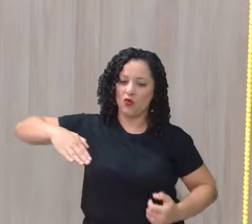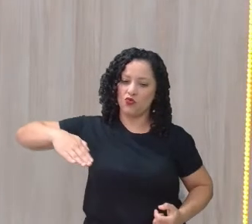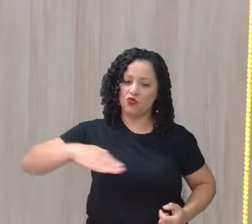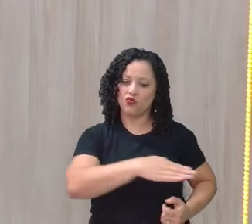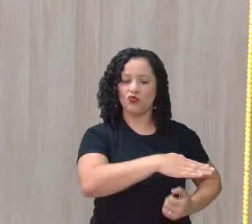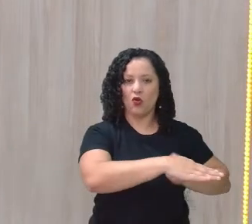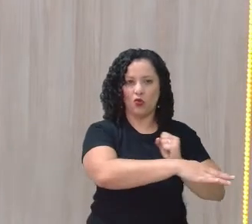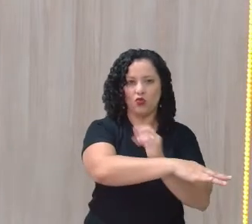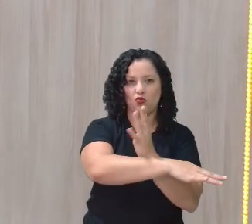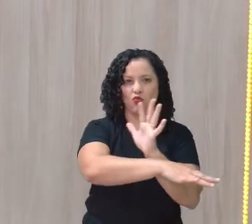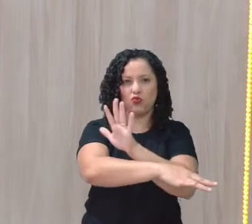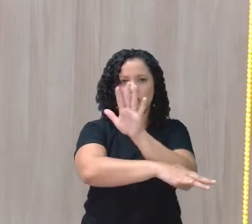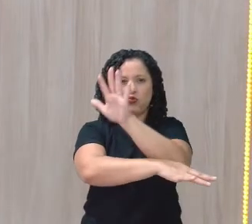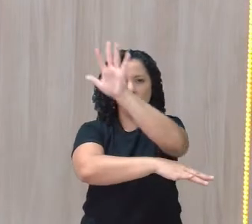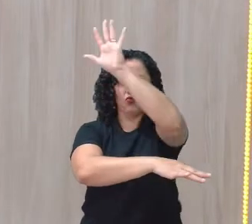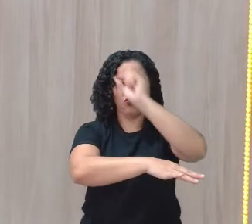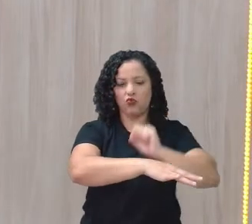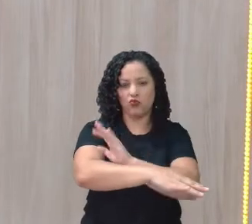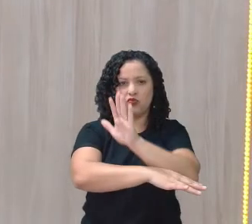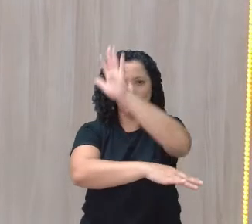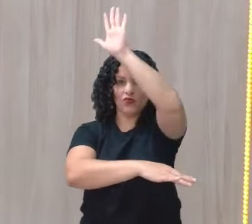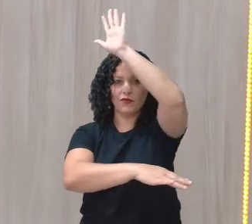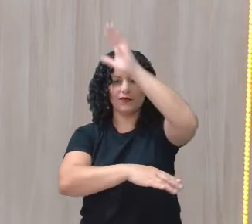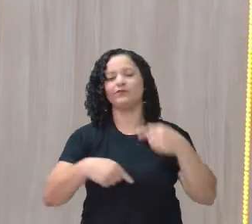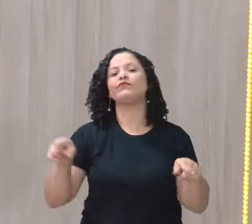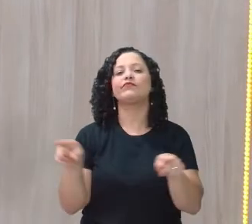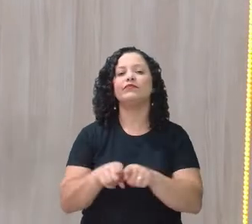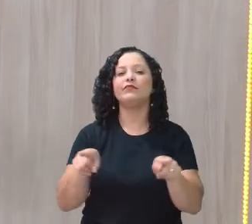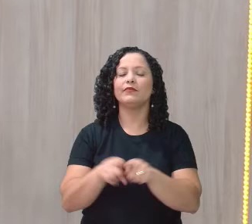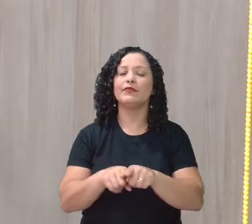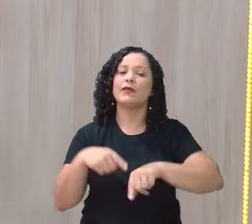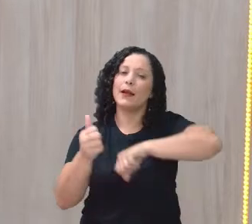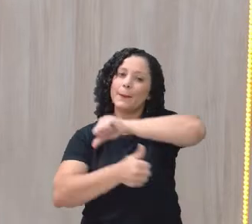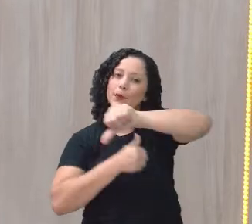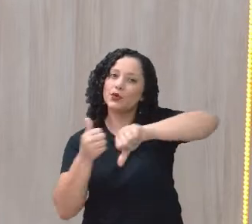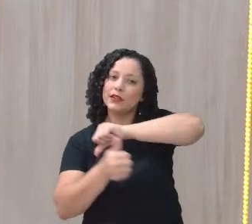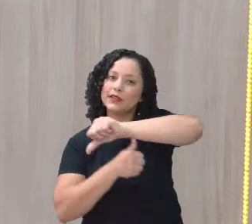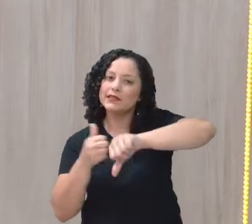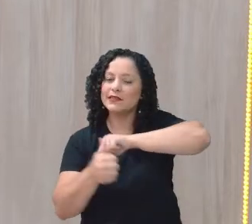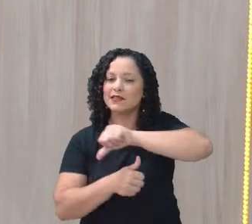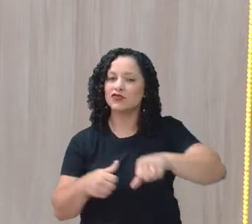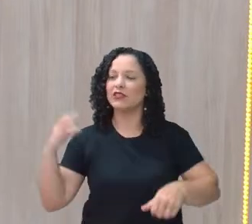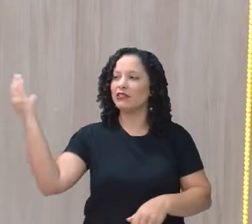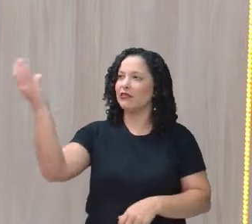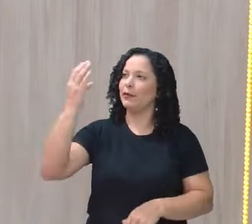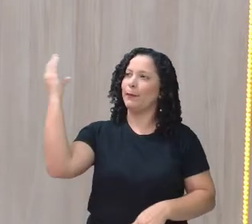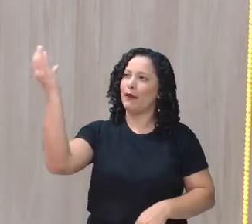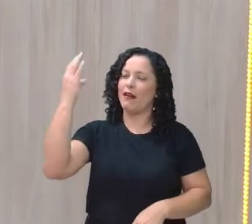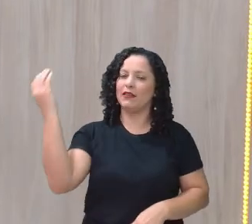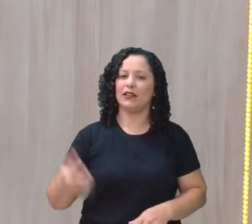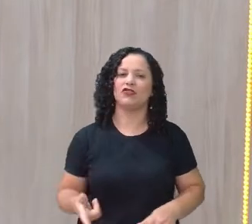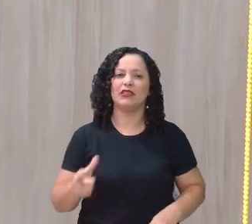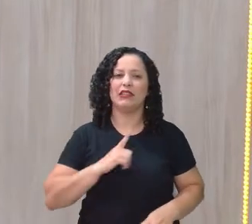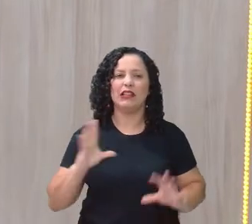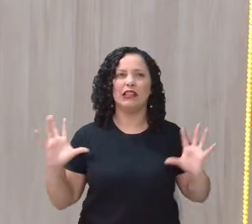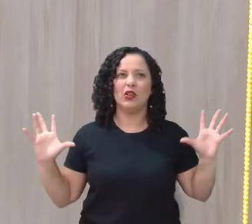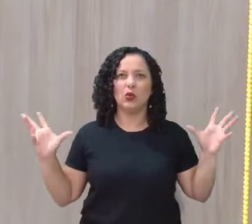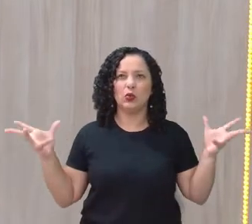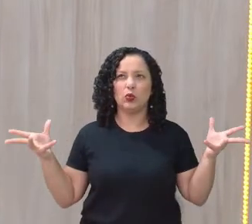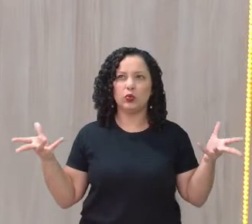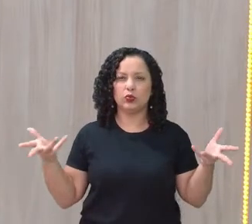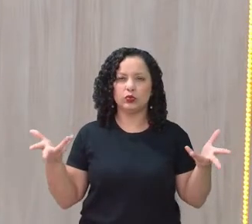alteração climática, nós vamos ter aqui nos grandes centros urbanos, principalmente aquela questão do abafamento, vai estar